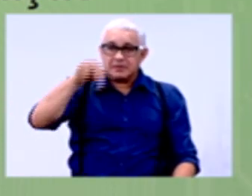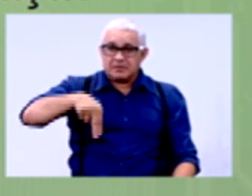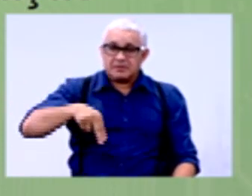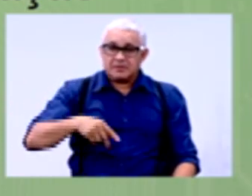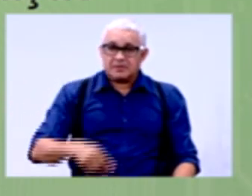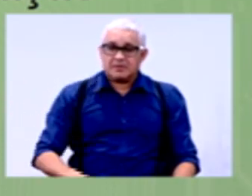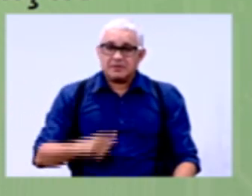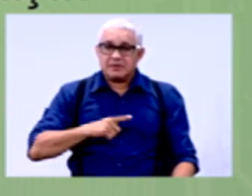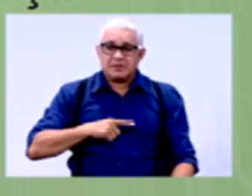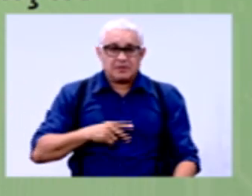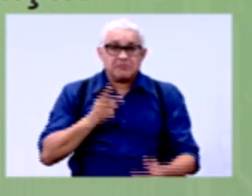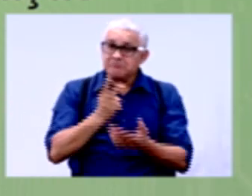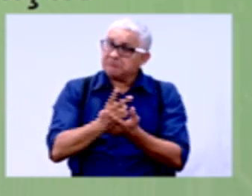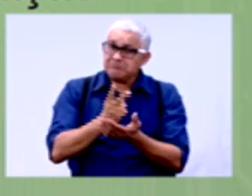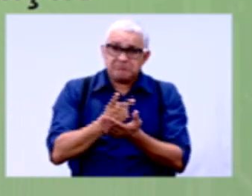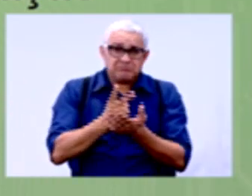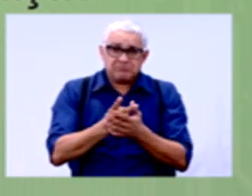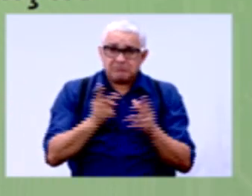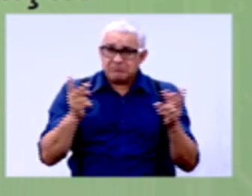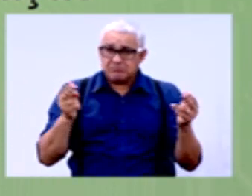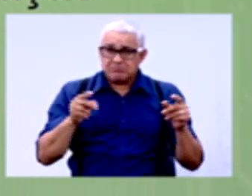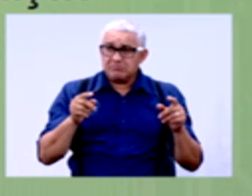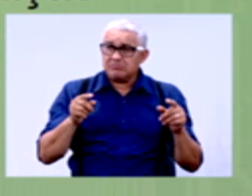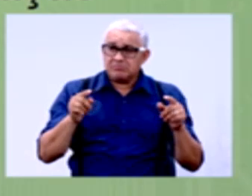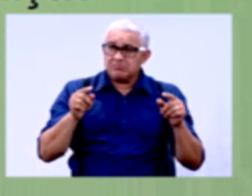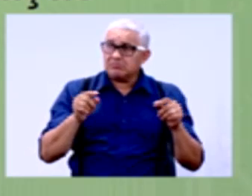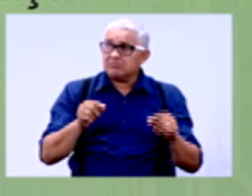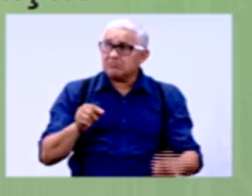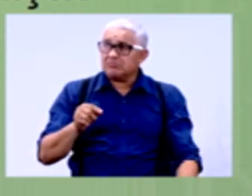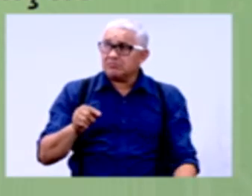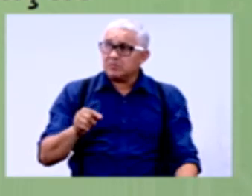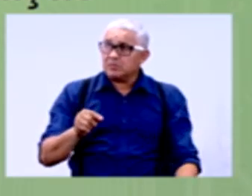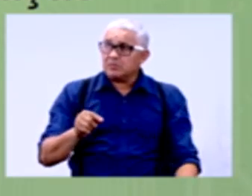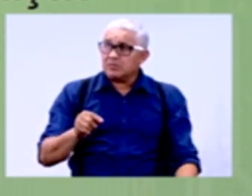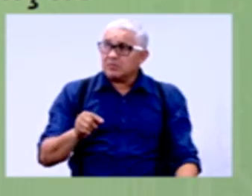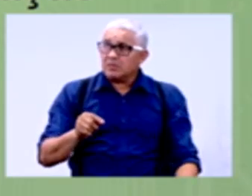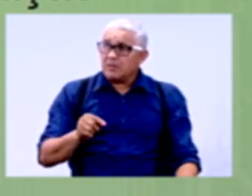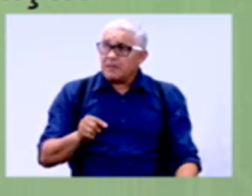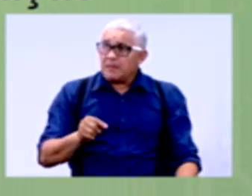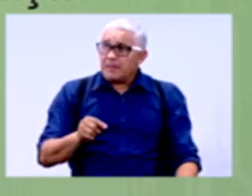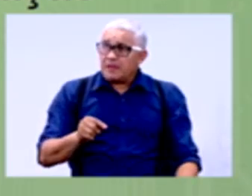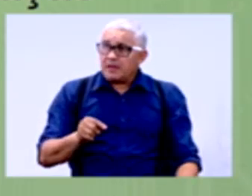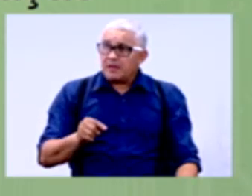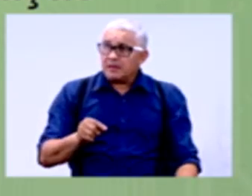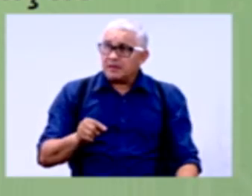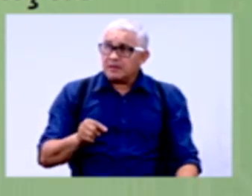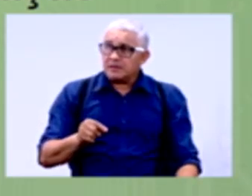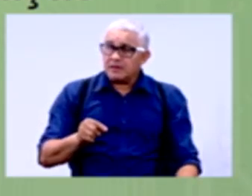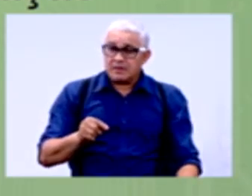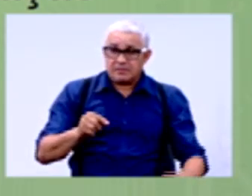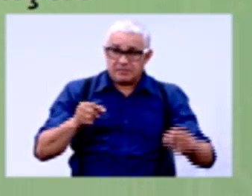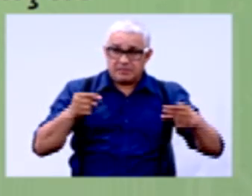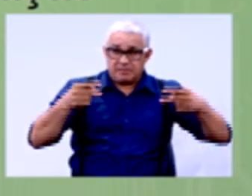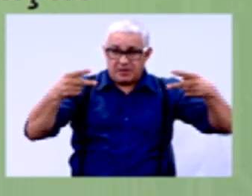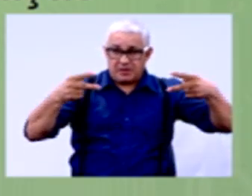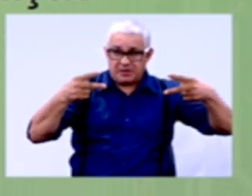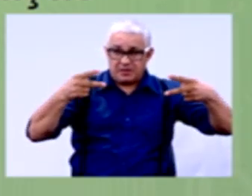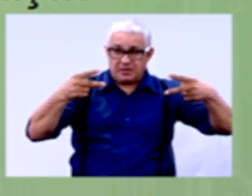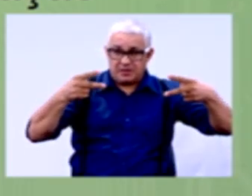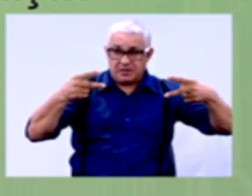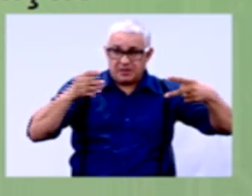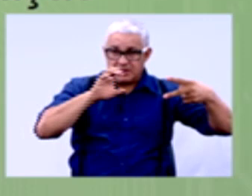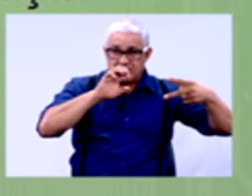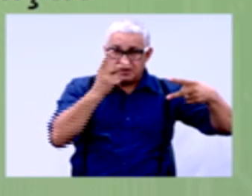tinha essas mesmas coisas aqui, ó, chave e valor. Então no JSON a gente conseguia estabelecer qual